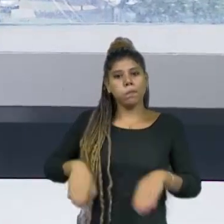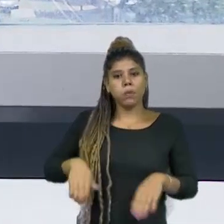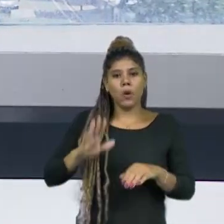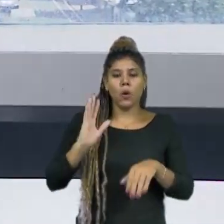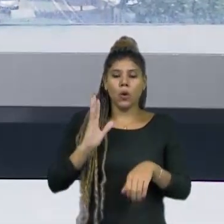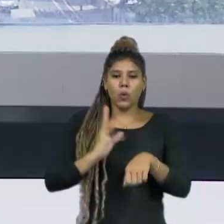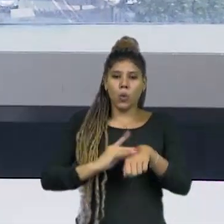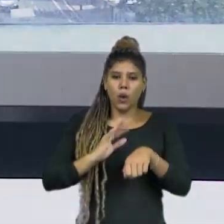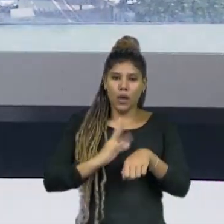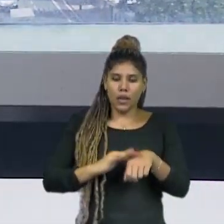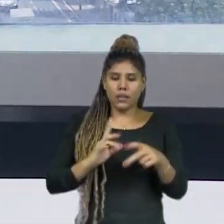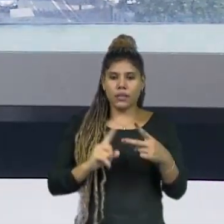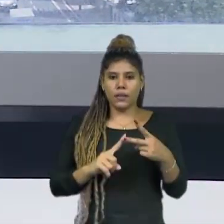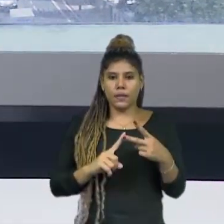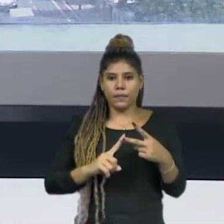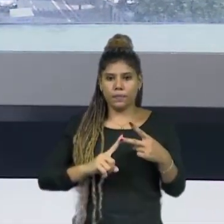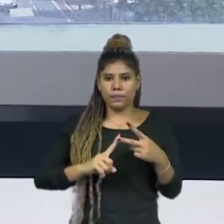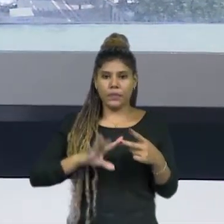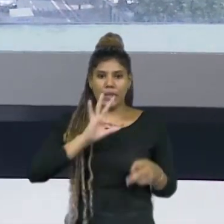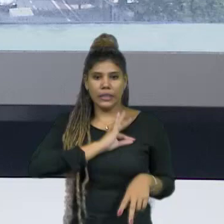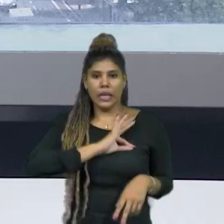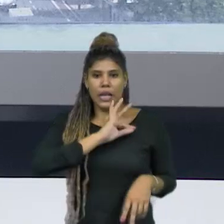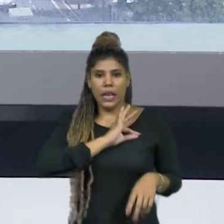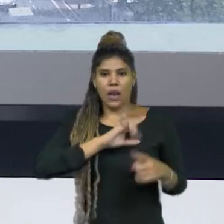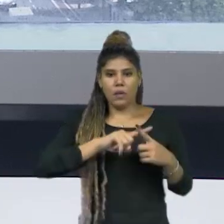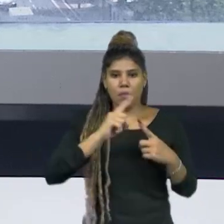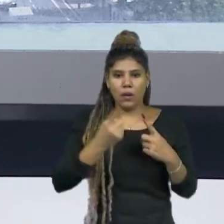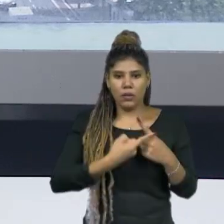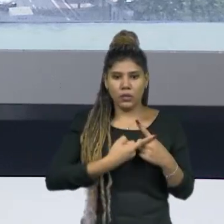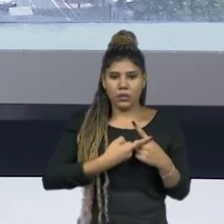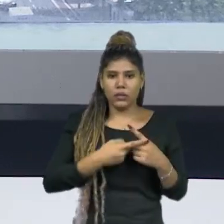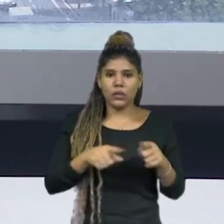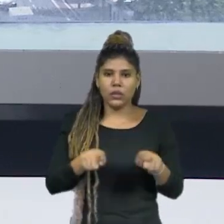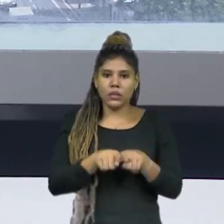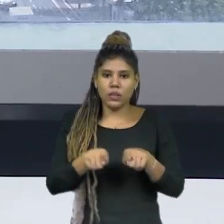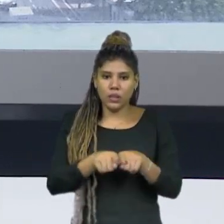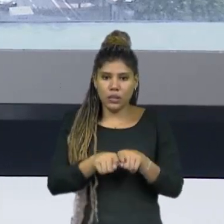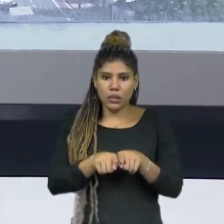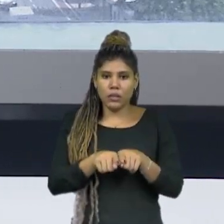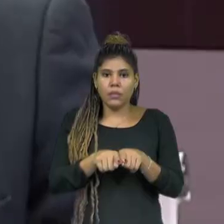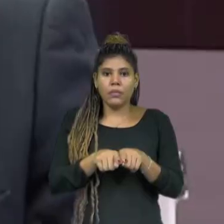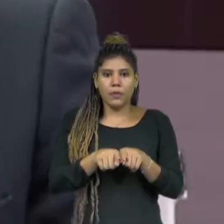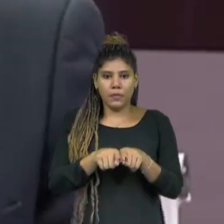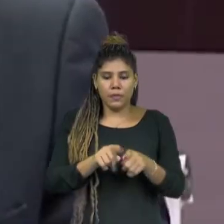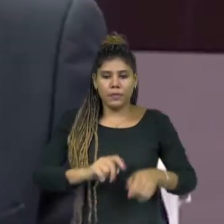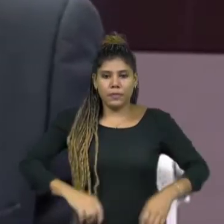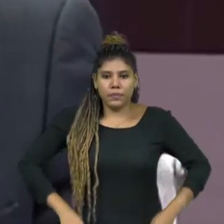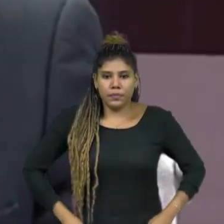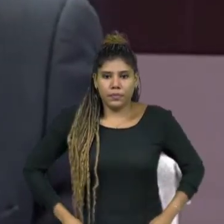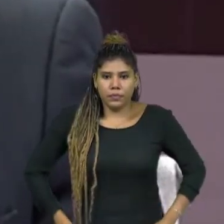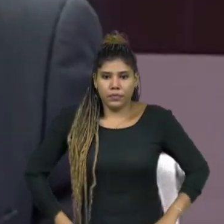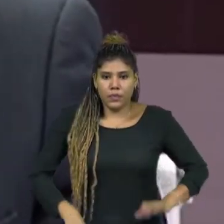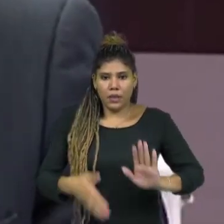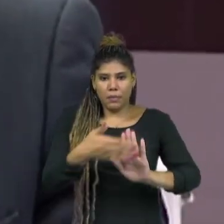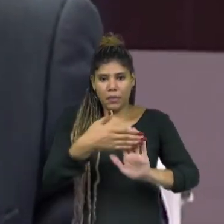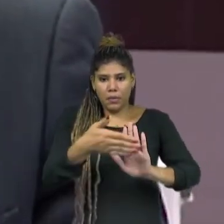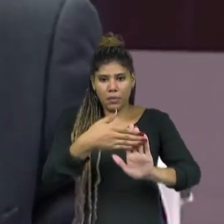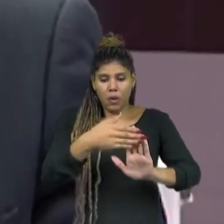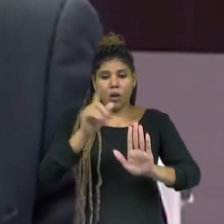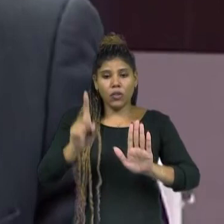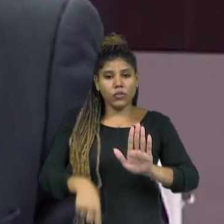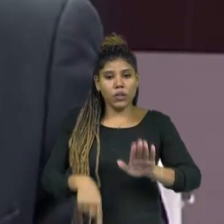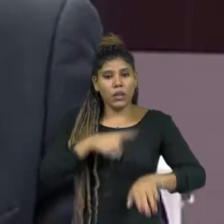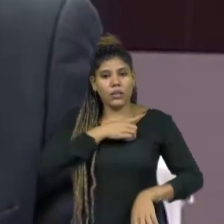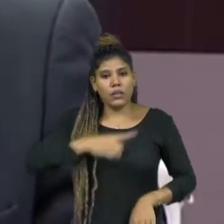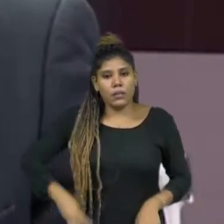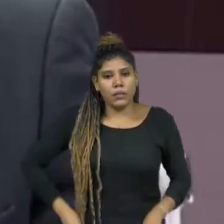invalidez, salário-maternidade e auxílio-reclusão de forma mais rápida. A proposta de autoria do deputado Bira